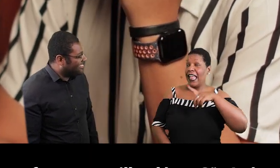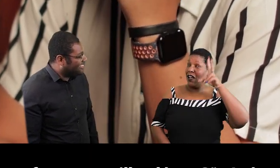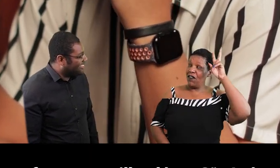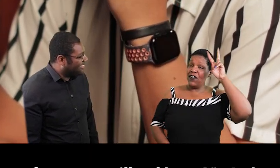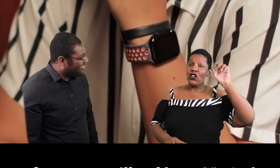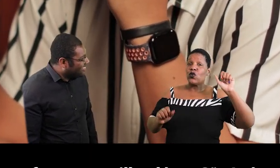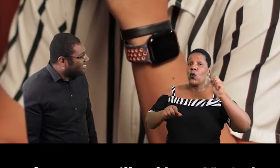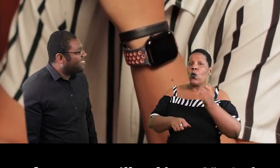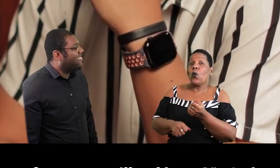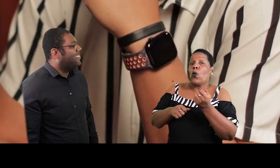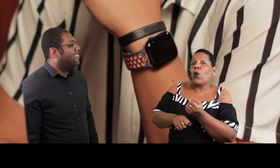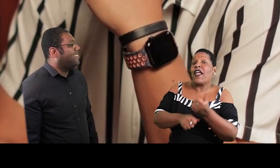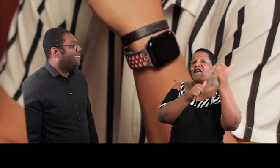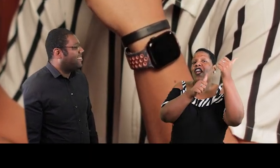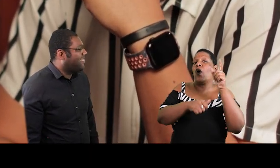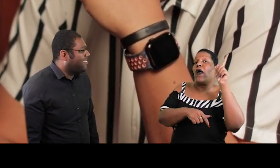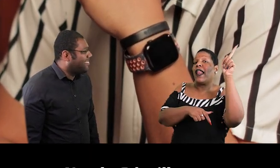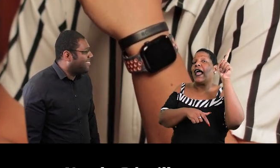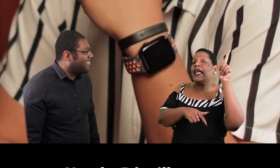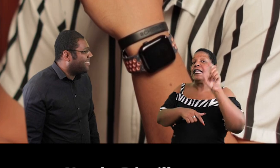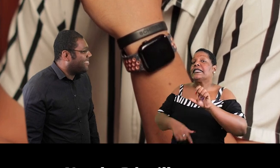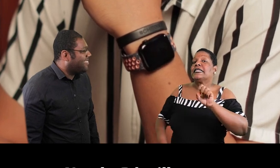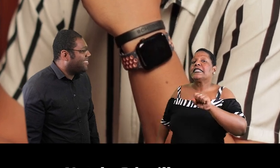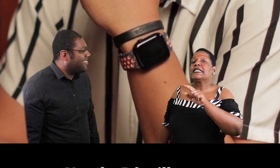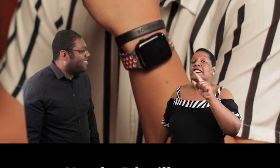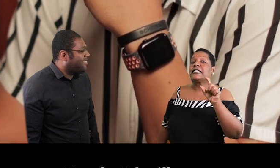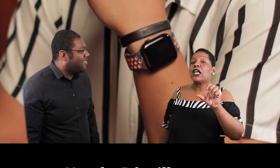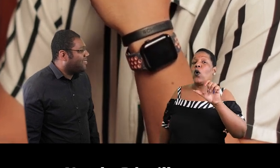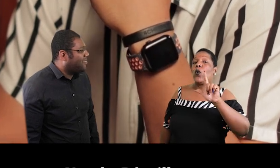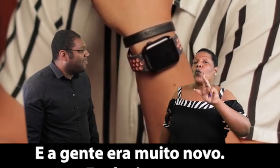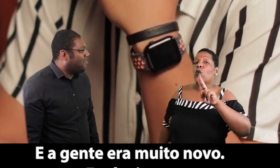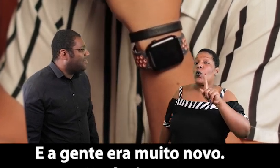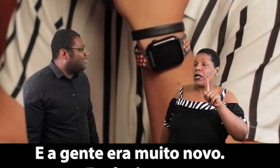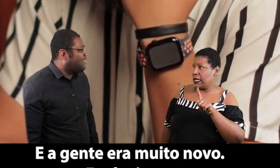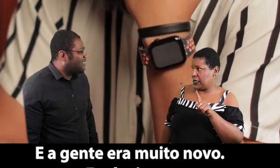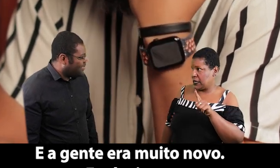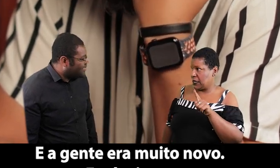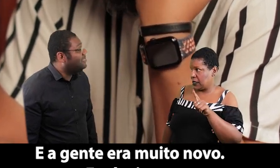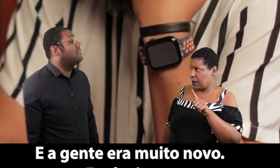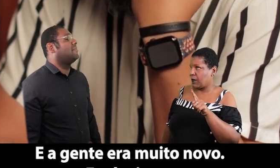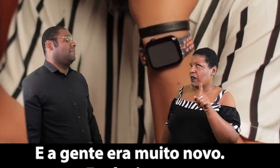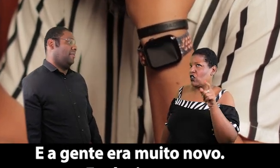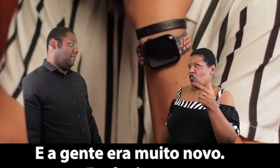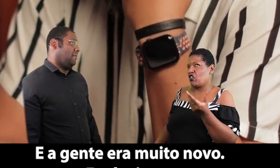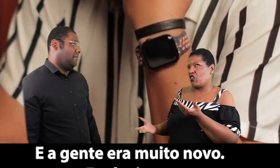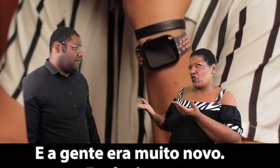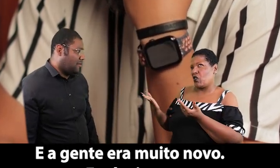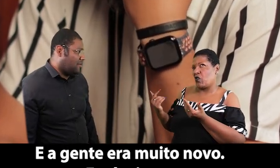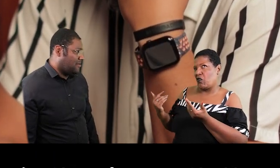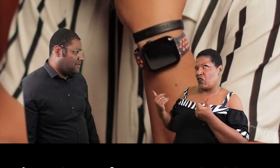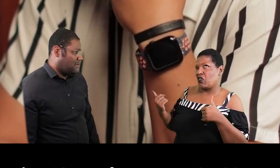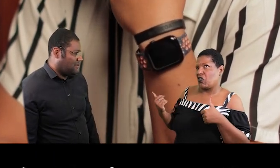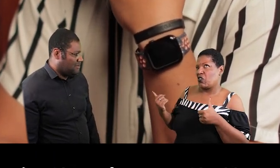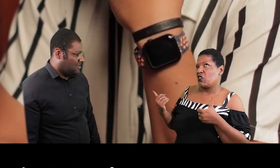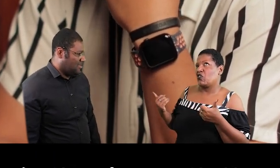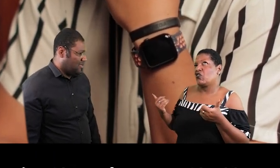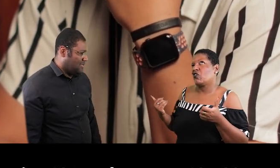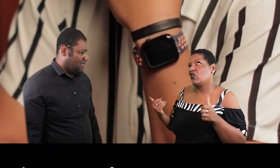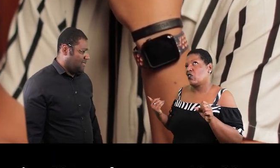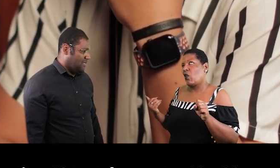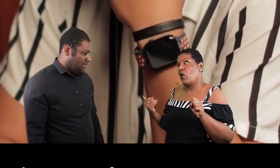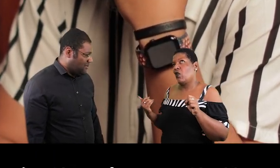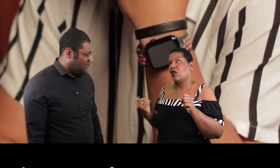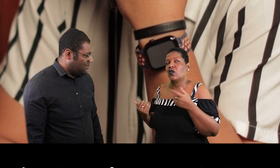lá em São Luís. Natal e Réveillon. E a gente era muito novo. Eu devia ter tipo 18,